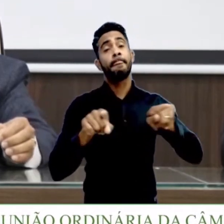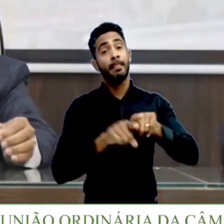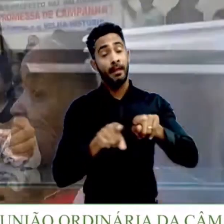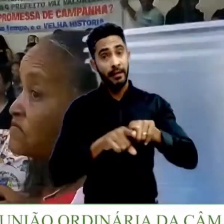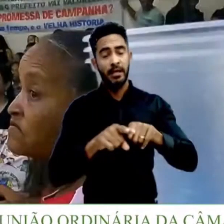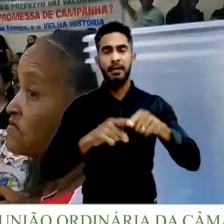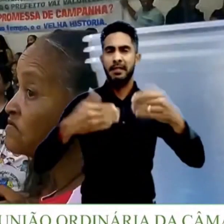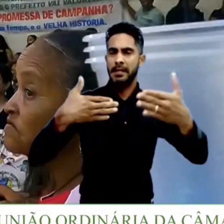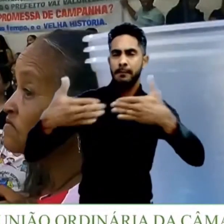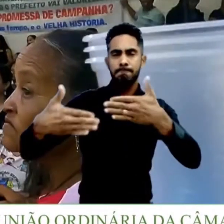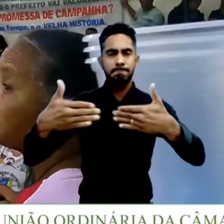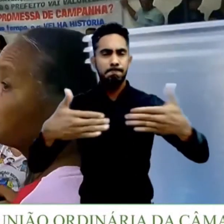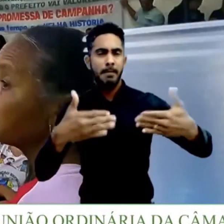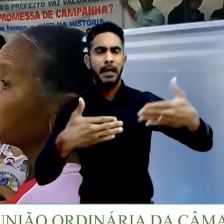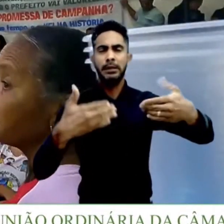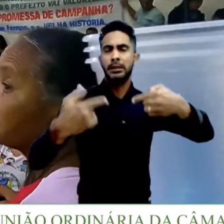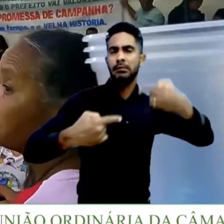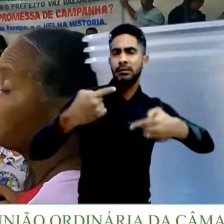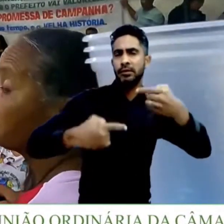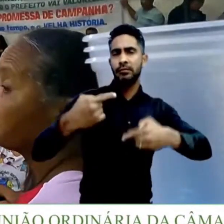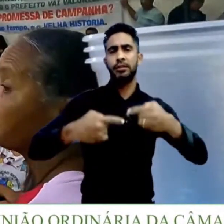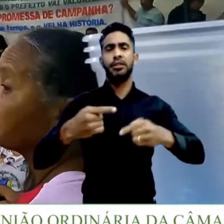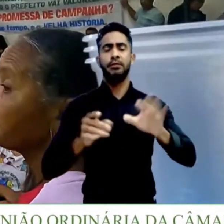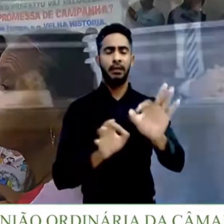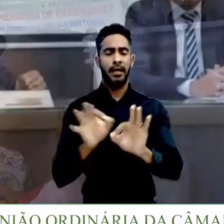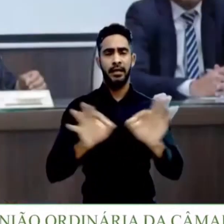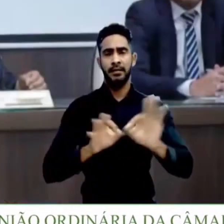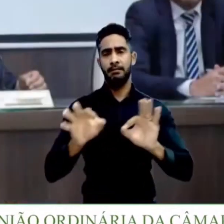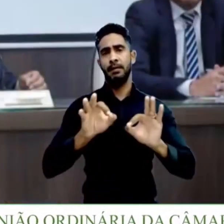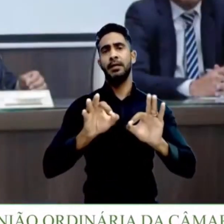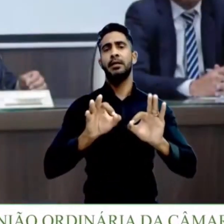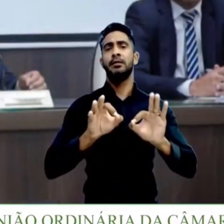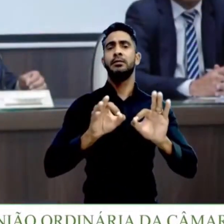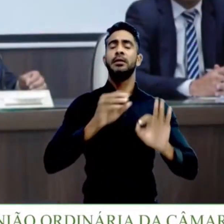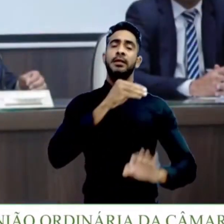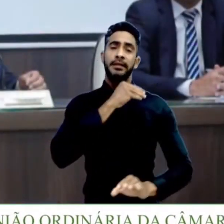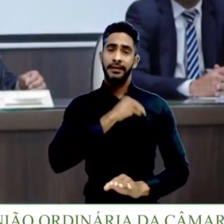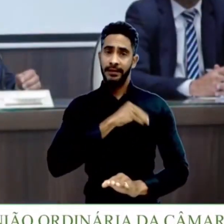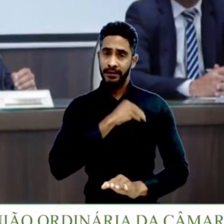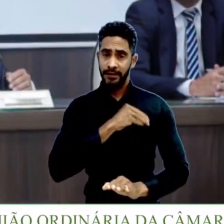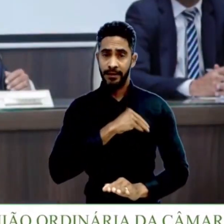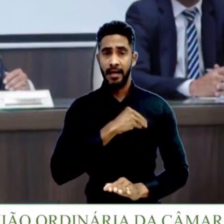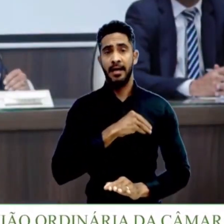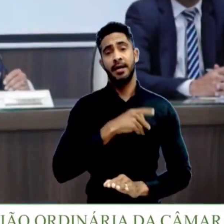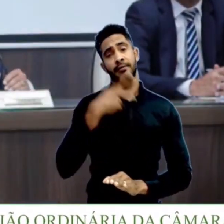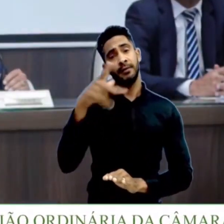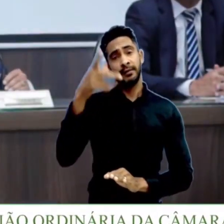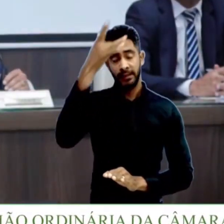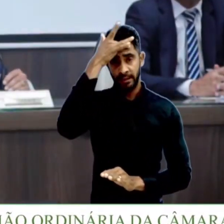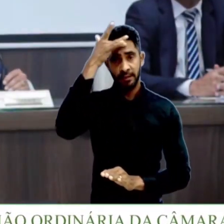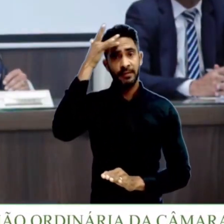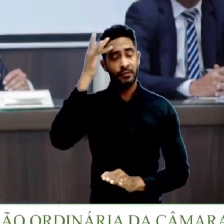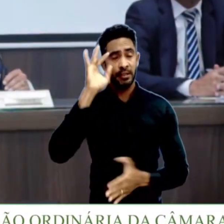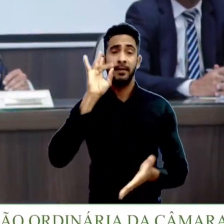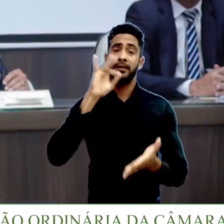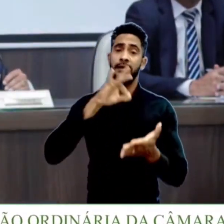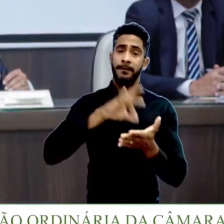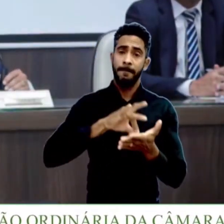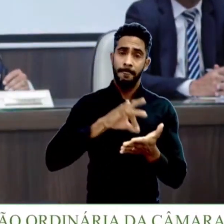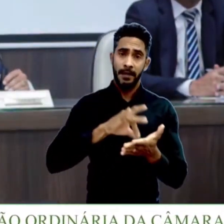muito debatido ainda esse plano de cargos, tá? Podem ter a certeza